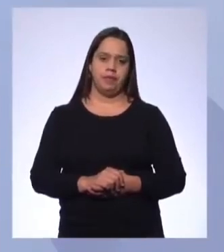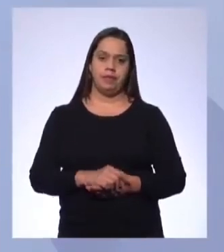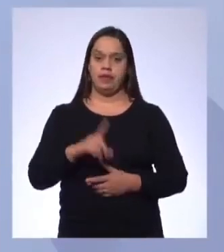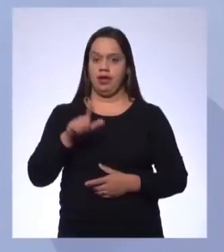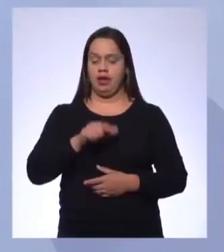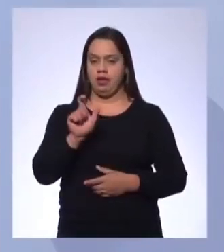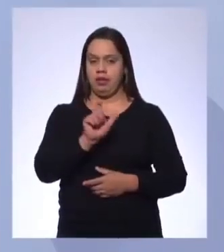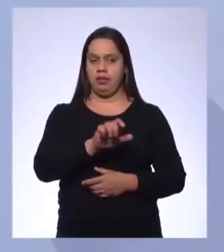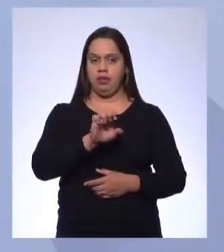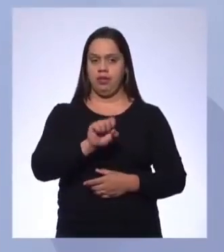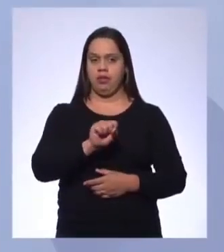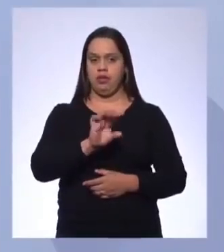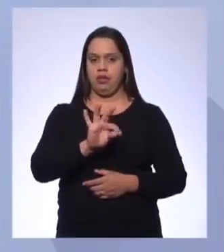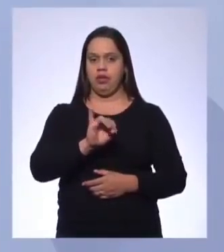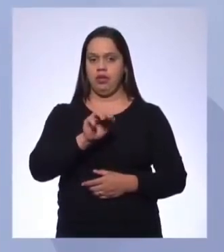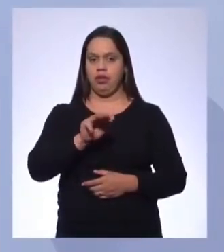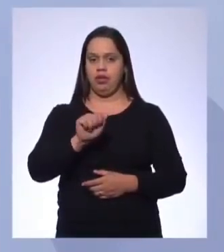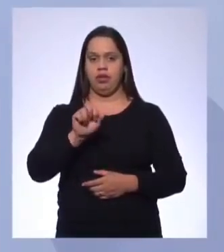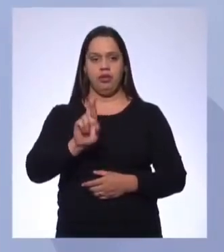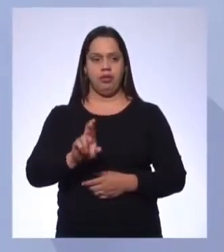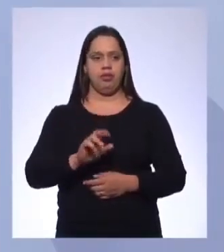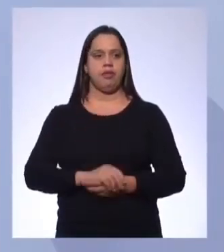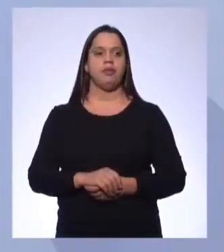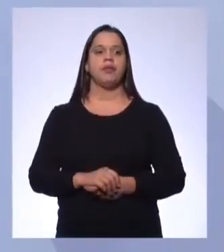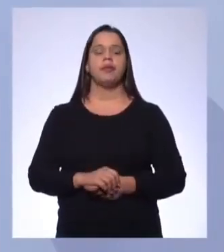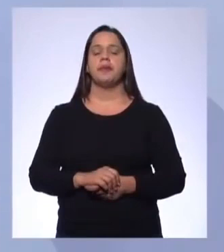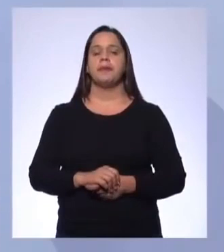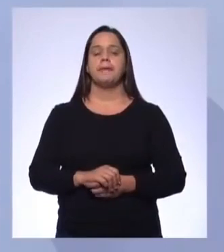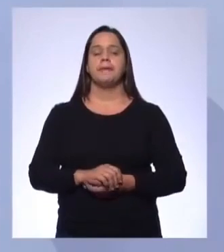colocar estimar, né, como verbo, ó. Terrible.